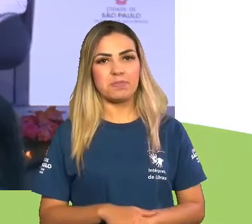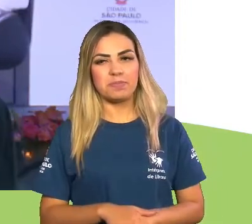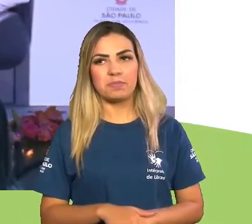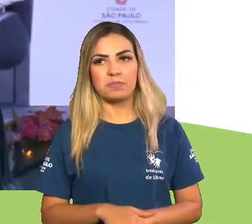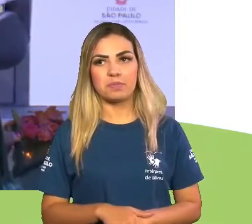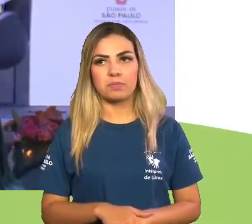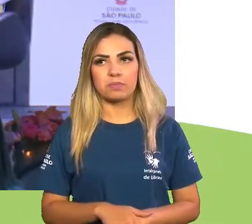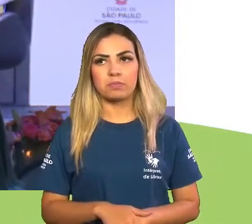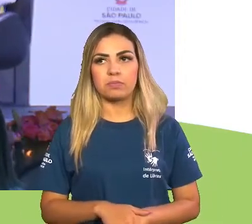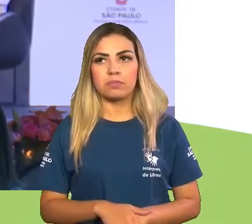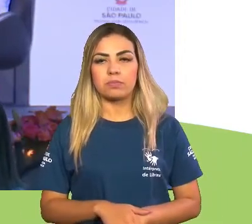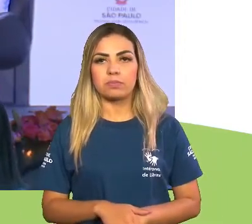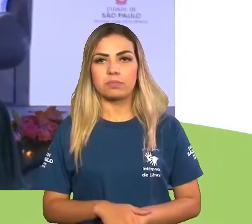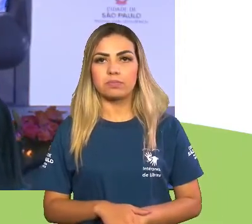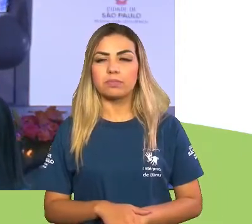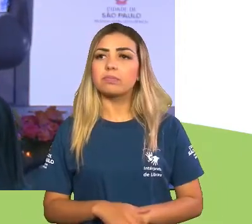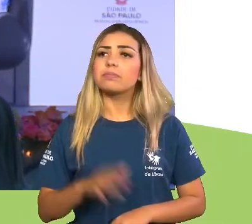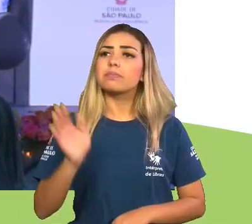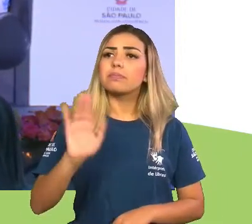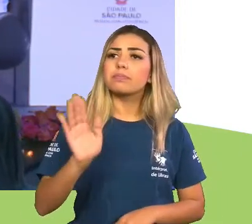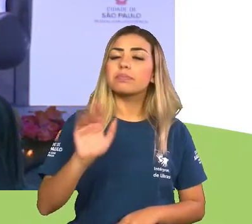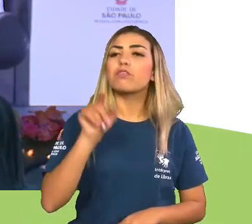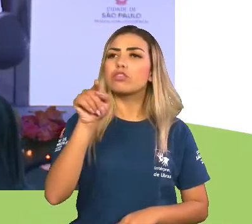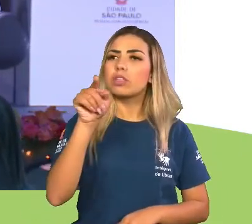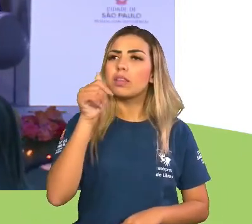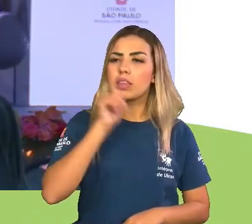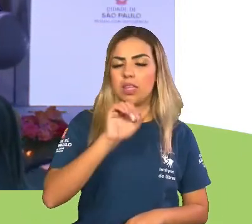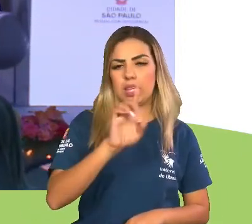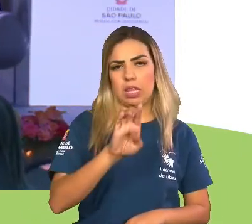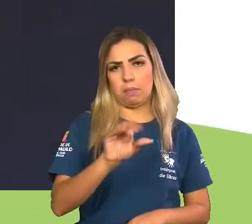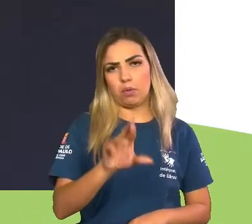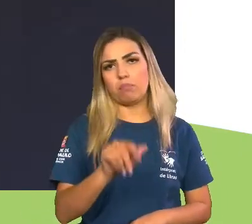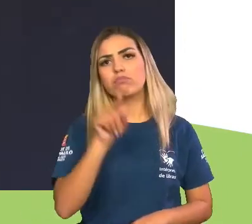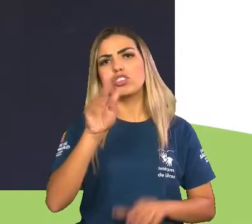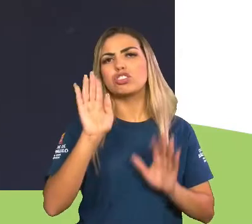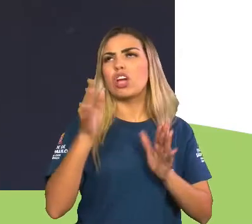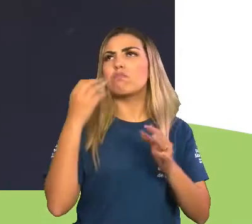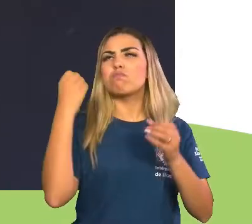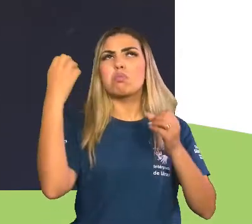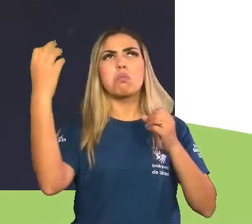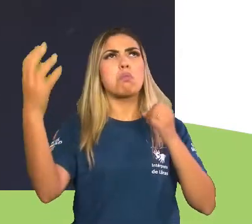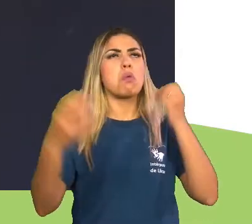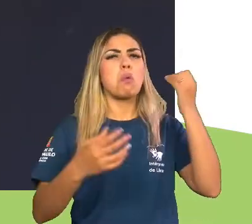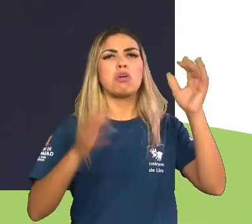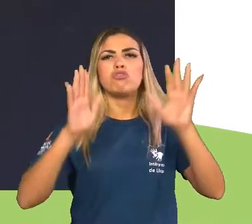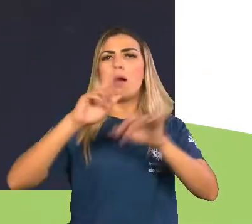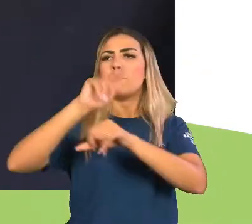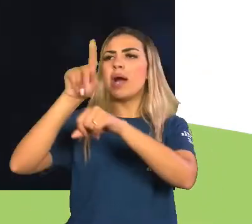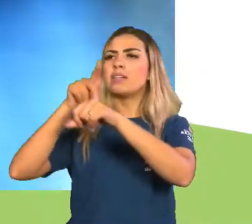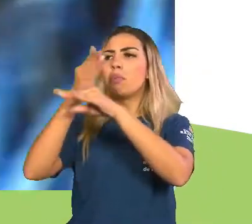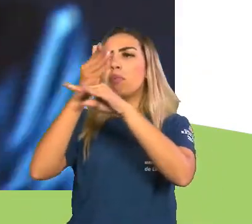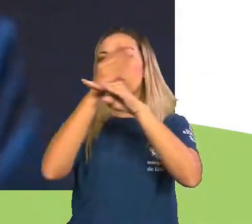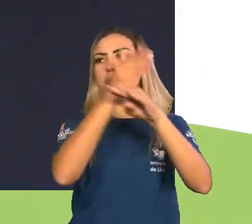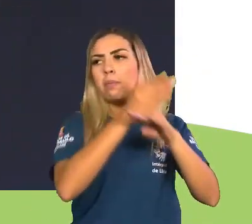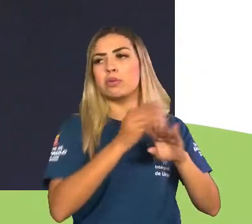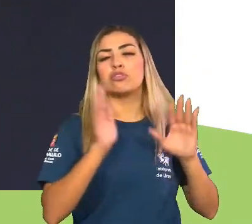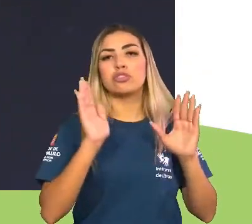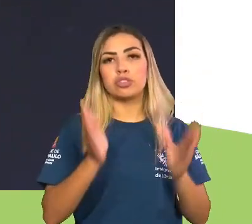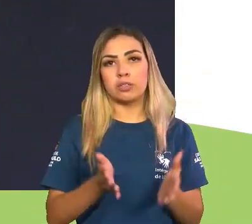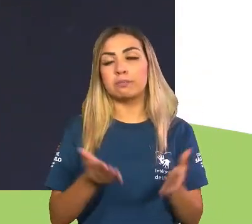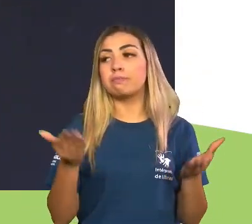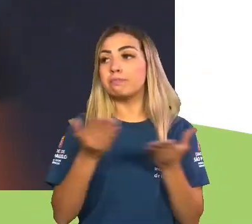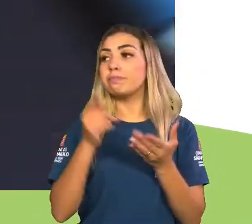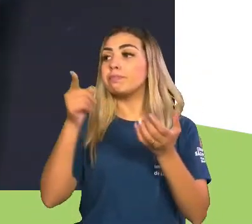Sensacional. Agora, Débora, você é uma pessoa super viajada, que conhece vários países, que já morou em vários lugares. Eu queria que você trouxesse para a gente